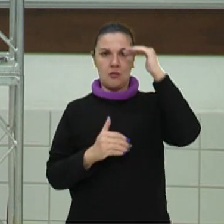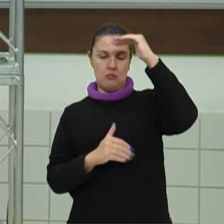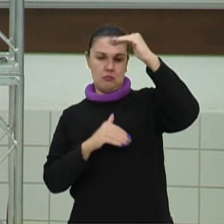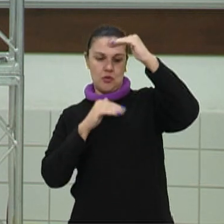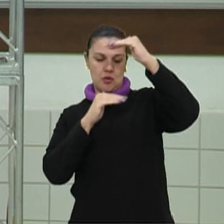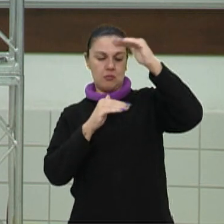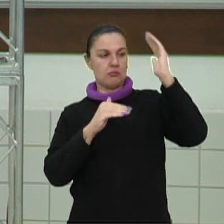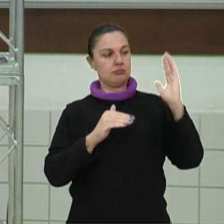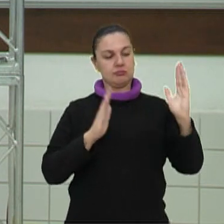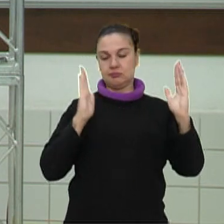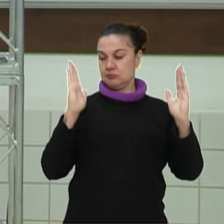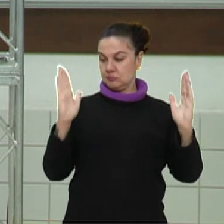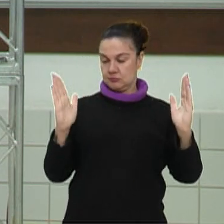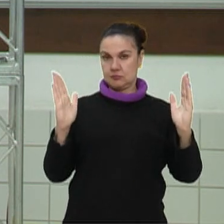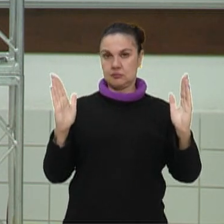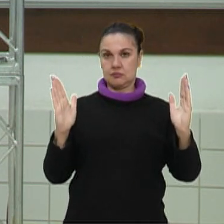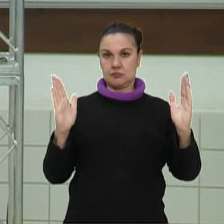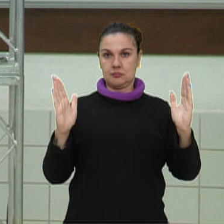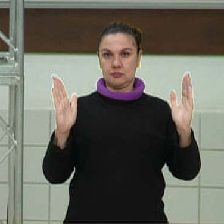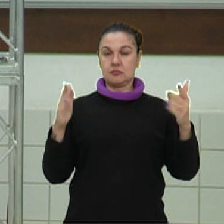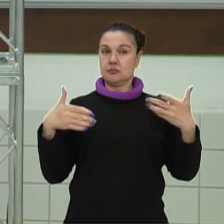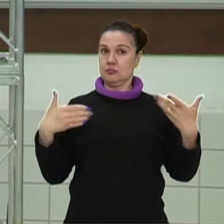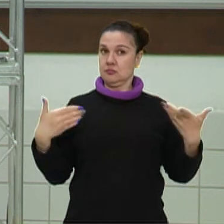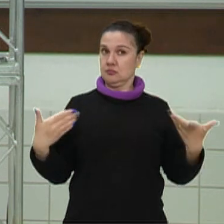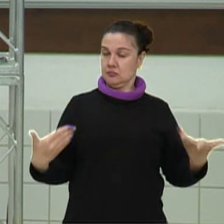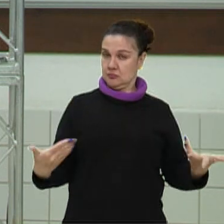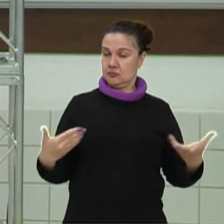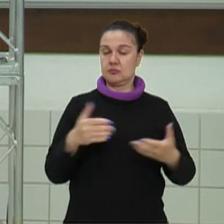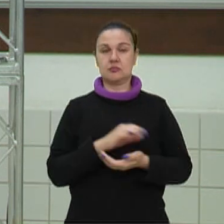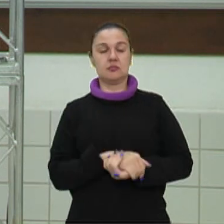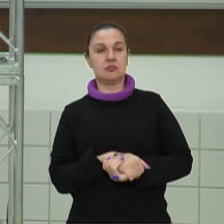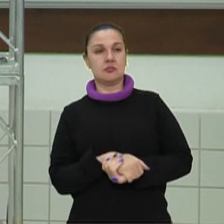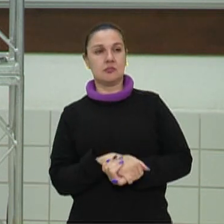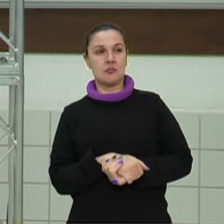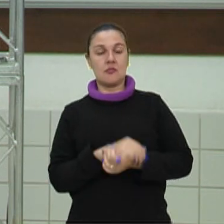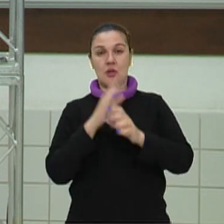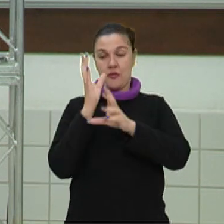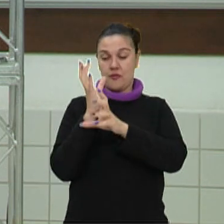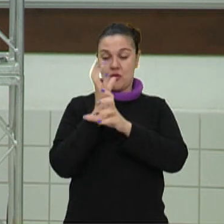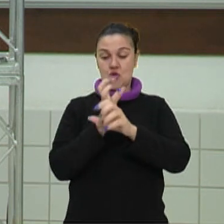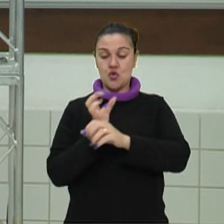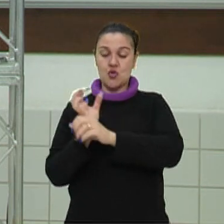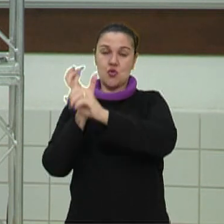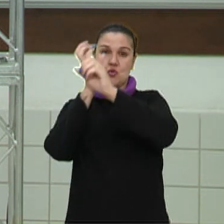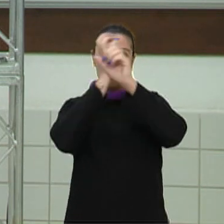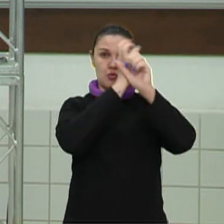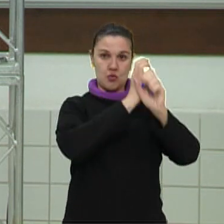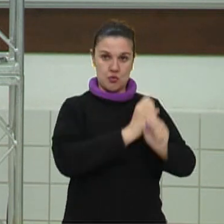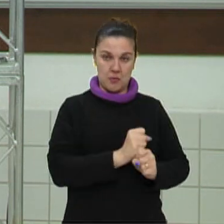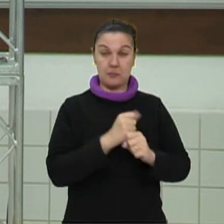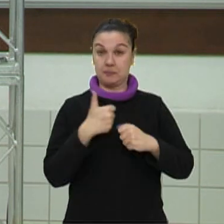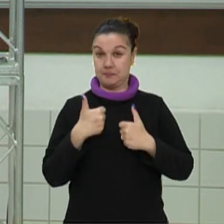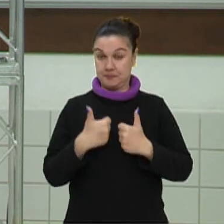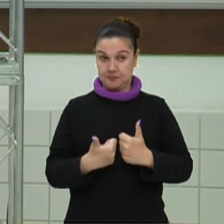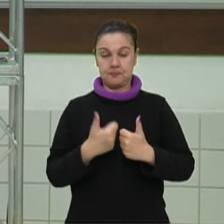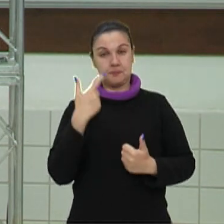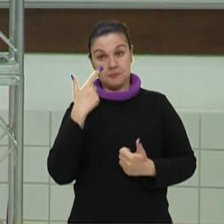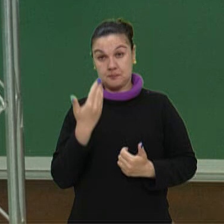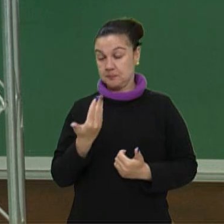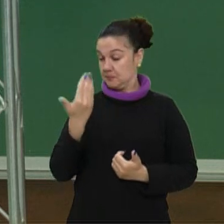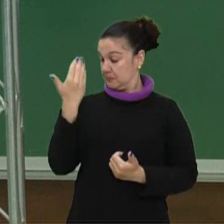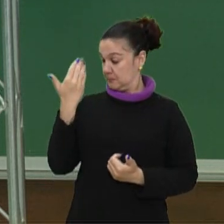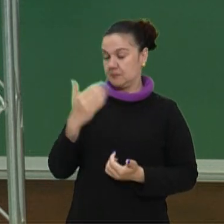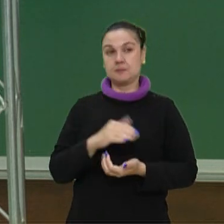e um embaixo, um do lado direito, outro do lado esquerdo. Nesse caso, você vai somar a medida desses 4 lados, ok? Vamos ver